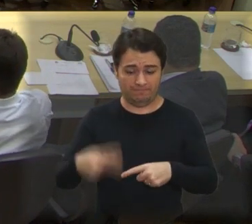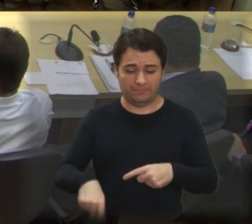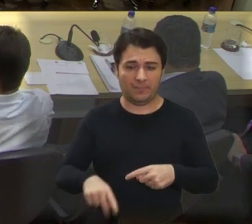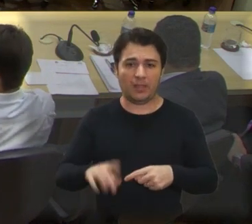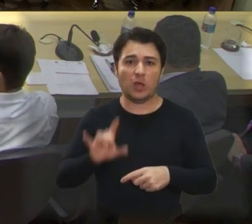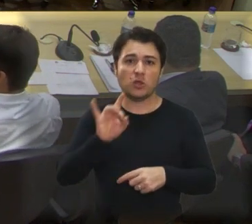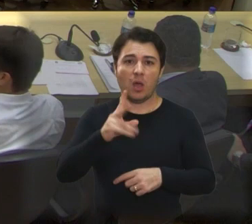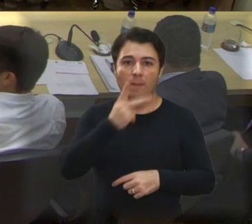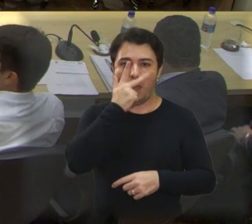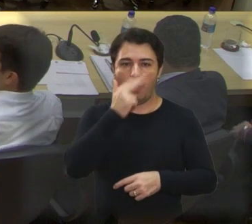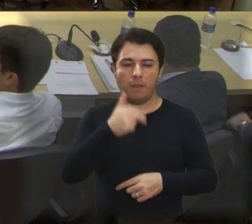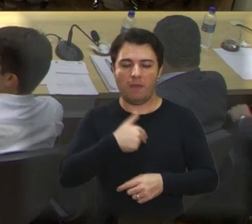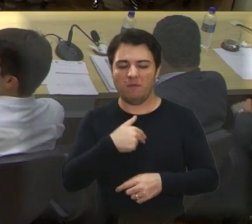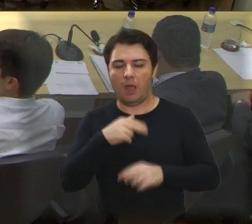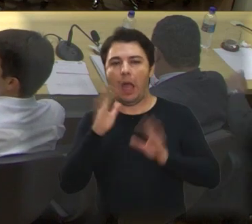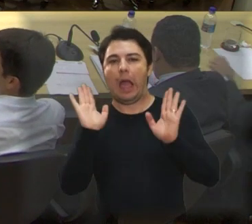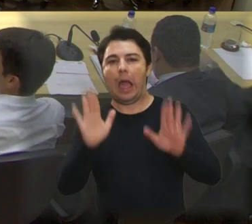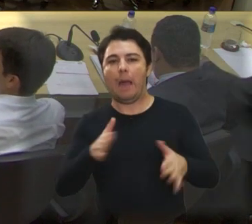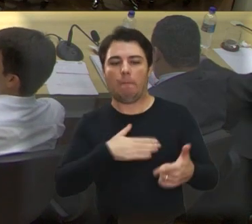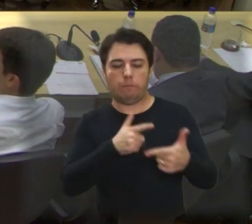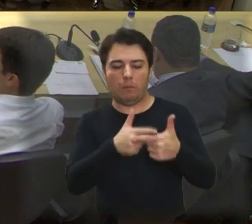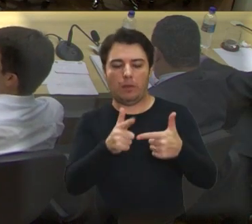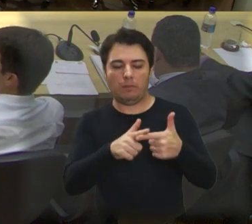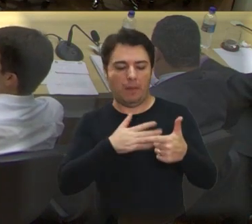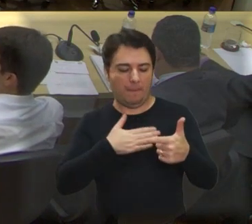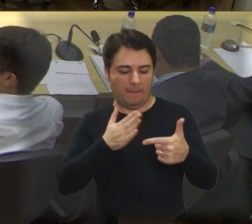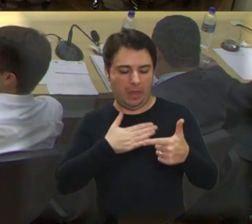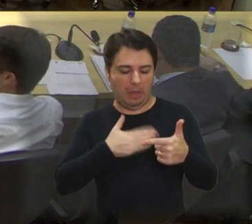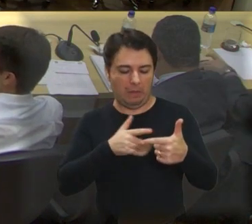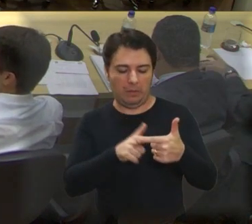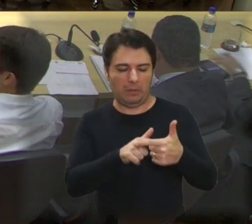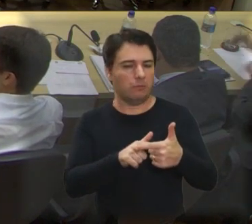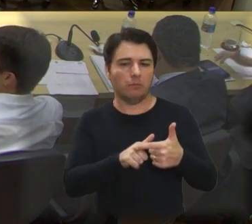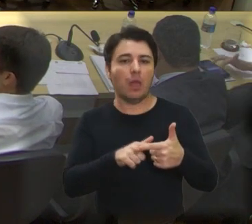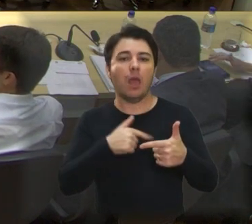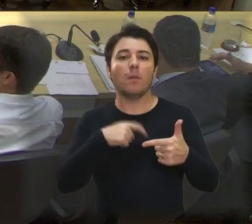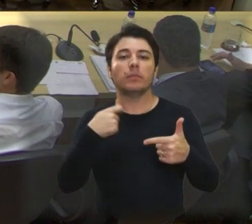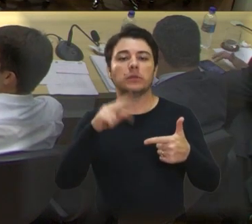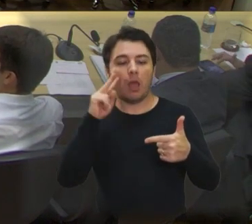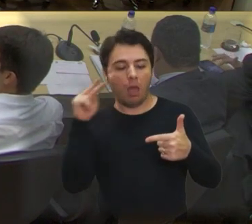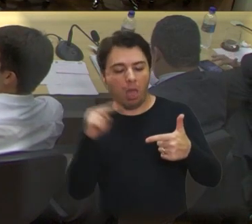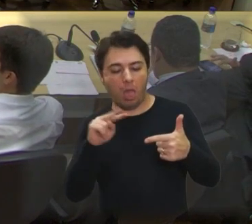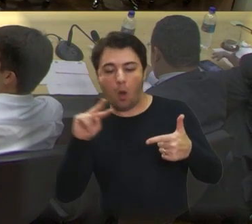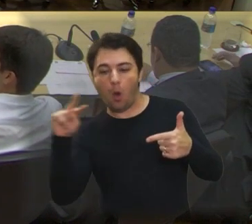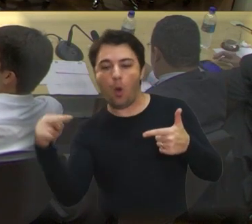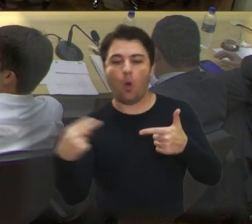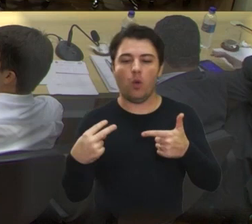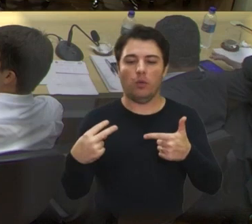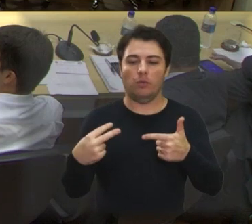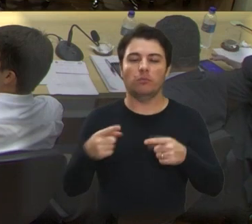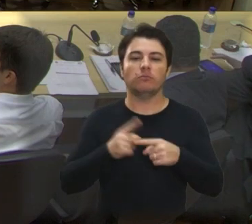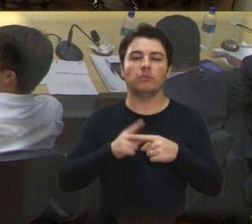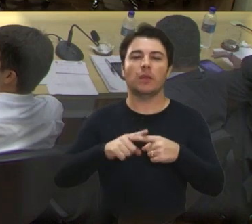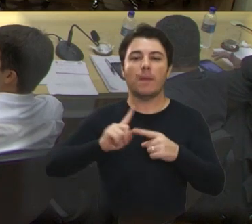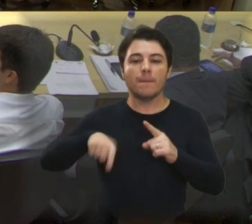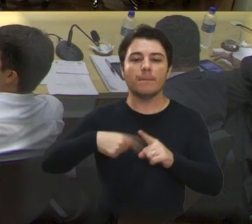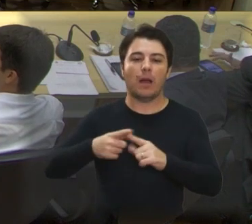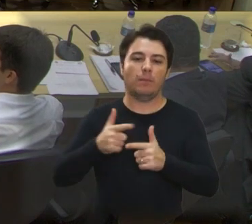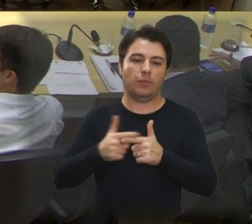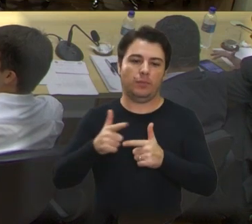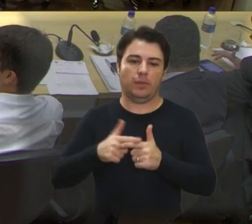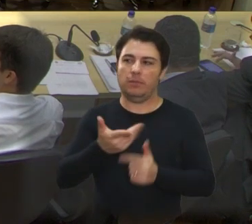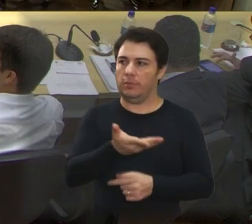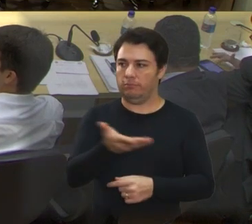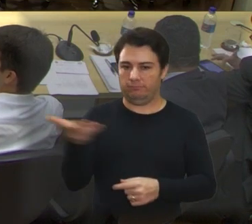o olhar individual Olha esse é o meu problema eu tenho que resolver Dessa forma não basta porque o seu problema é só mais um não